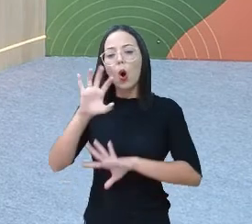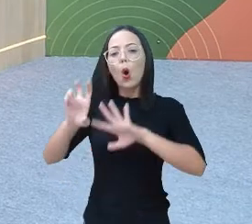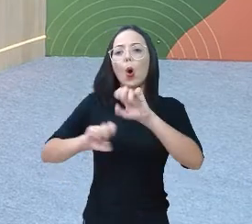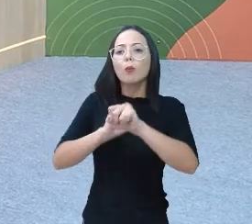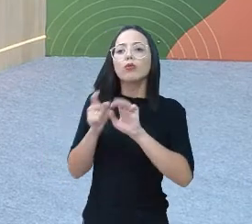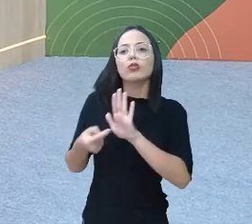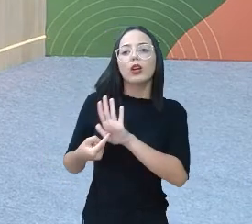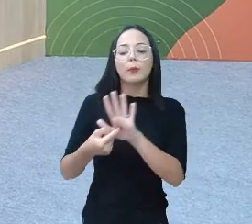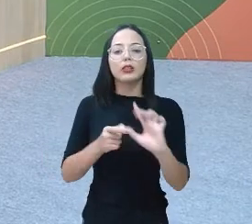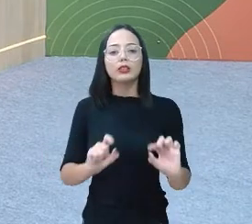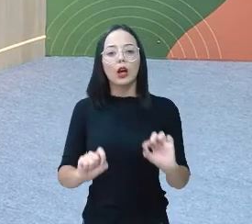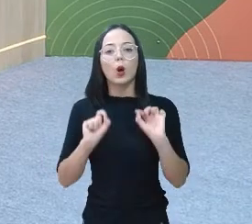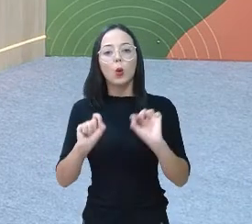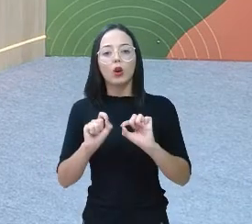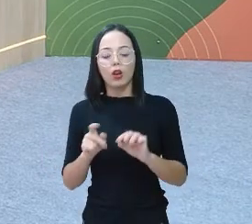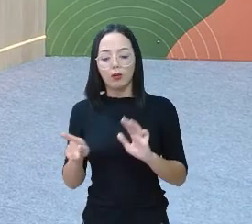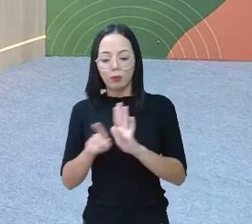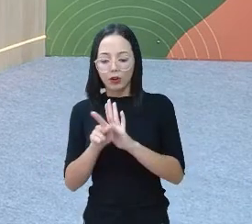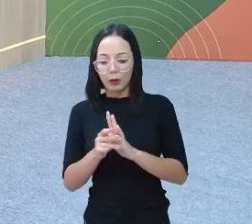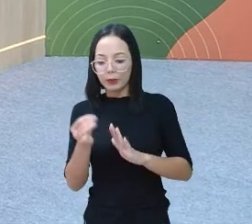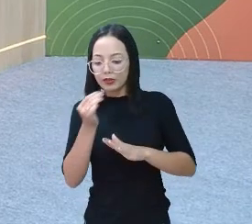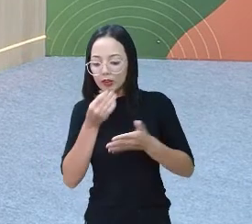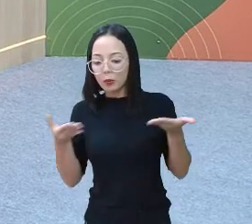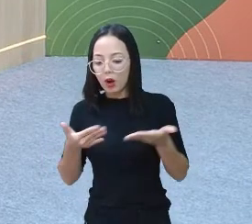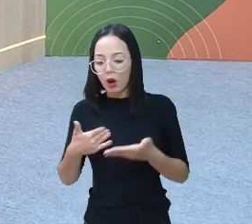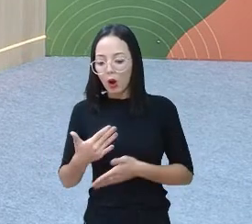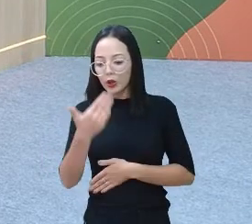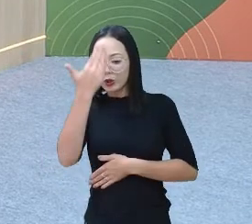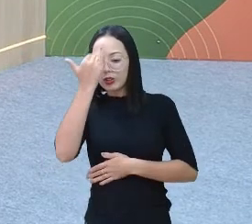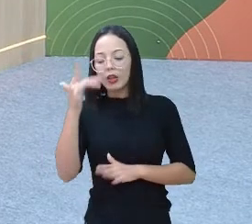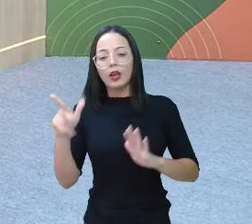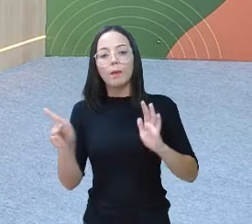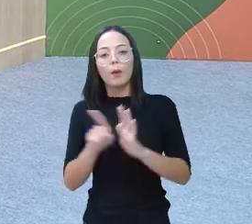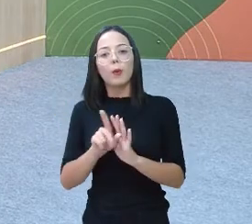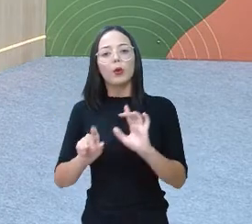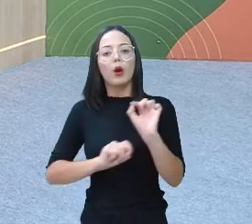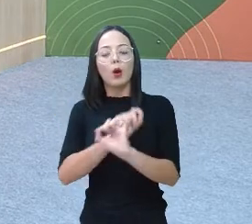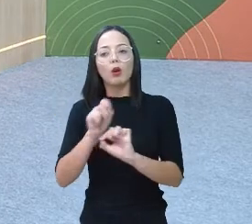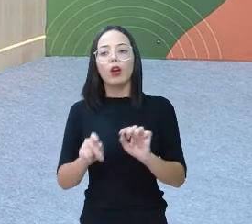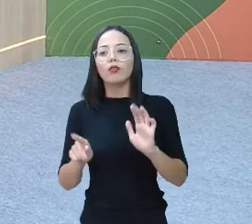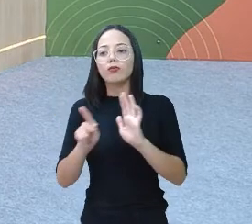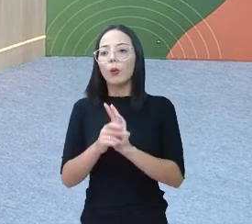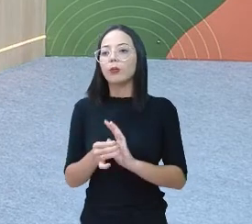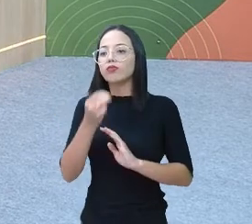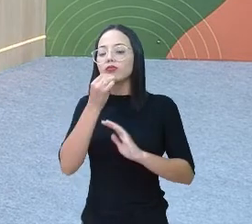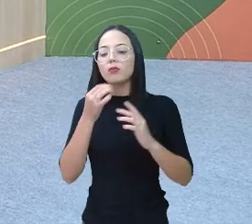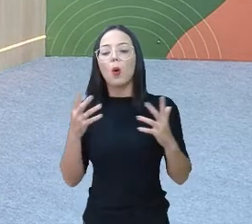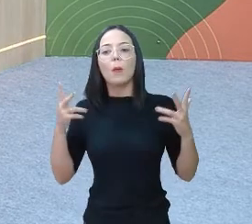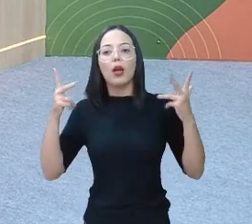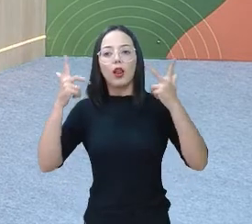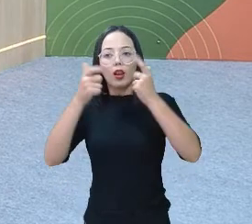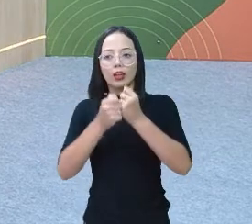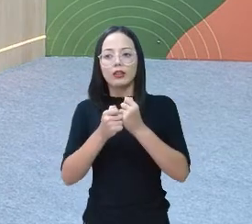busca representar, agora que eu sei que o homem vitruviano é esse ideário de beleza, né?